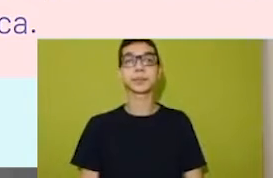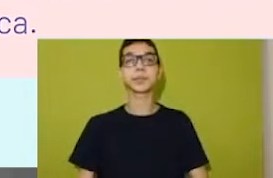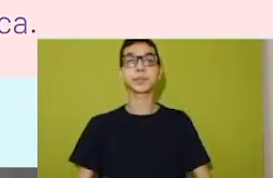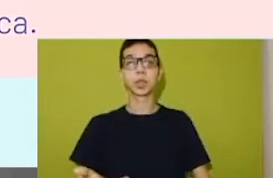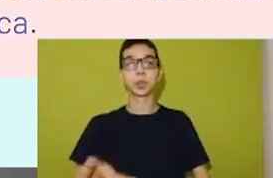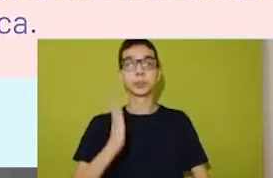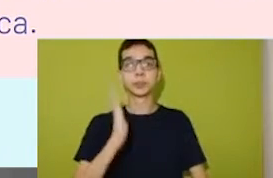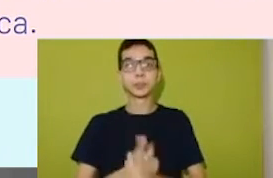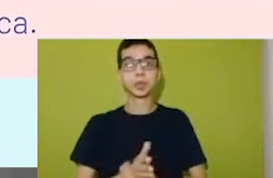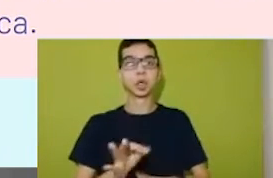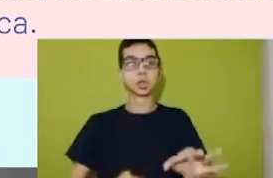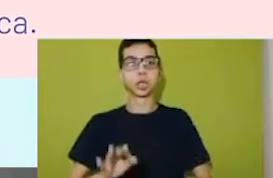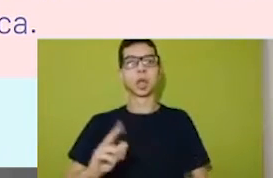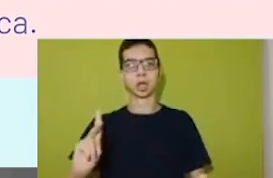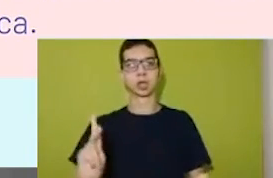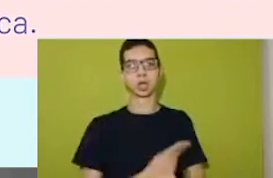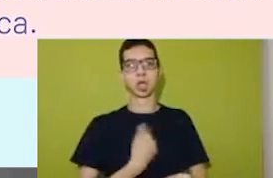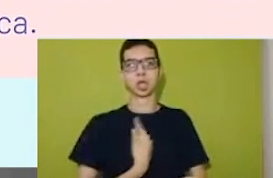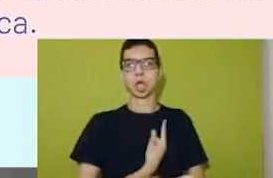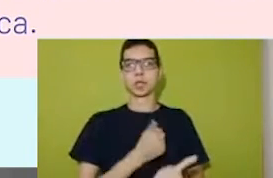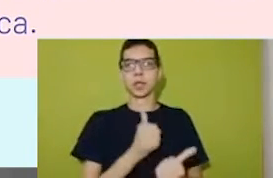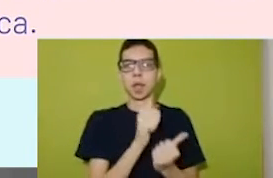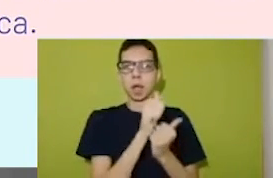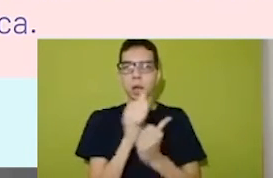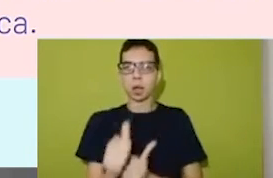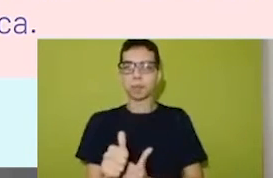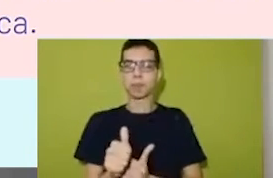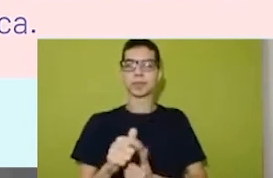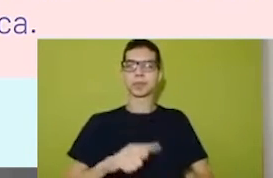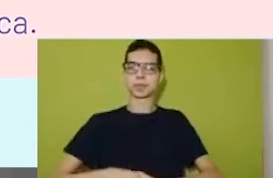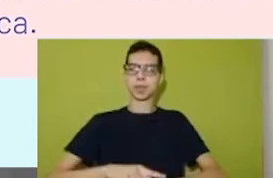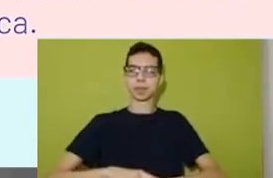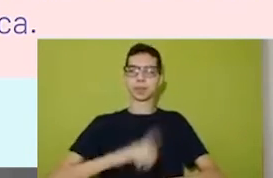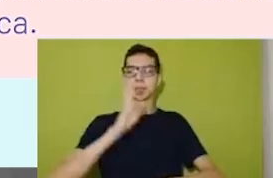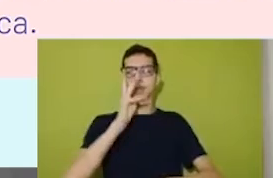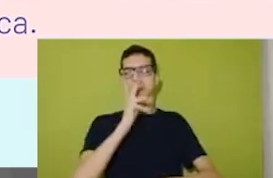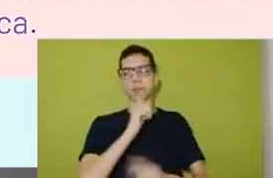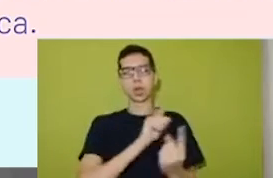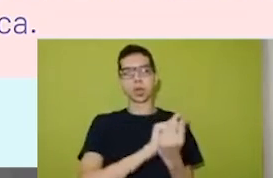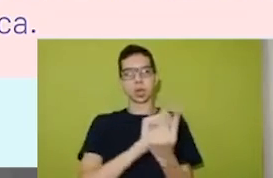acompanhou bastante tempo, né? Demorou para desacolher o bebê, mas